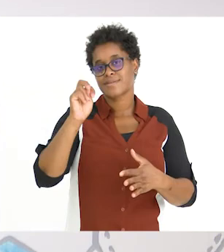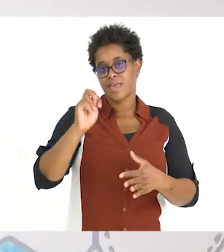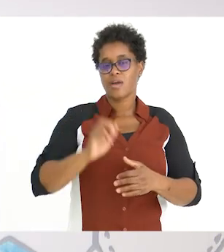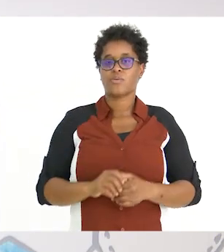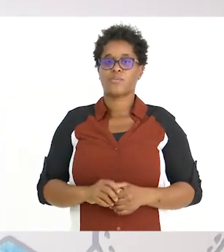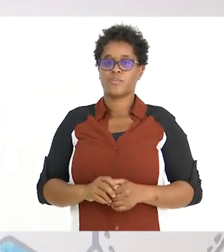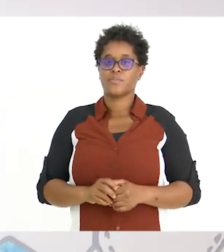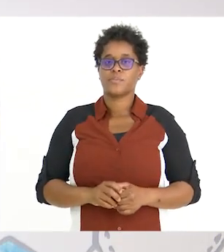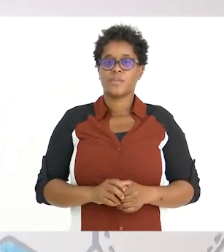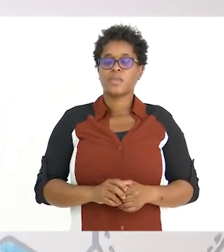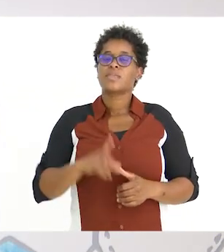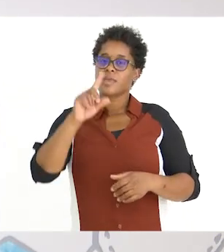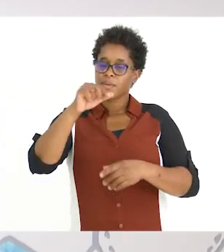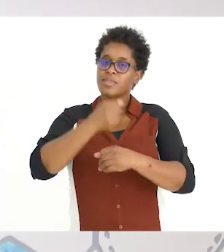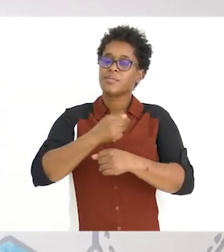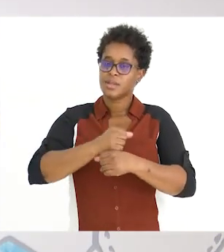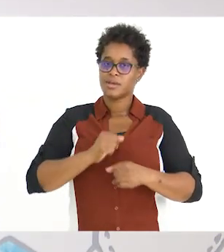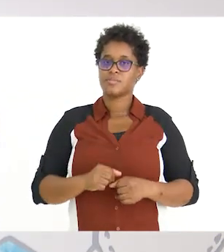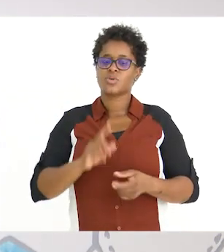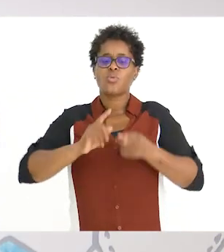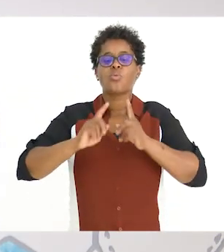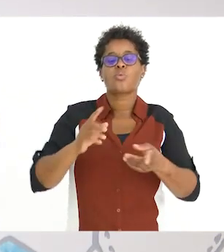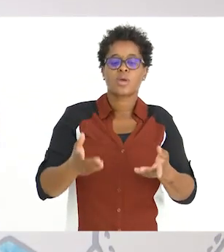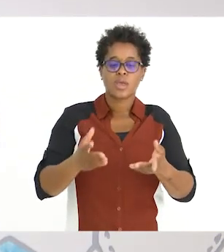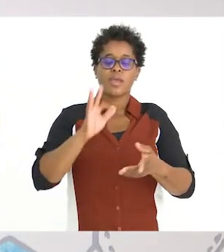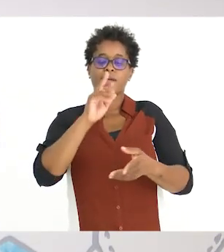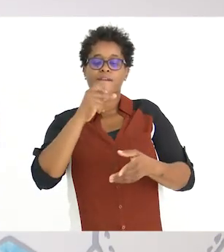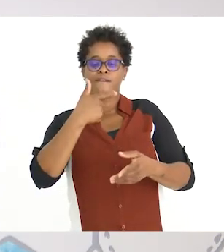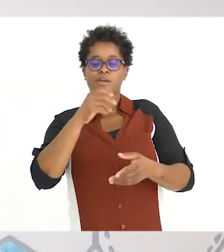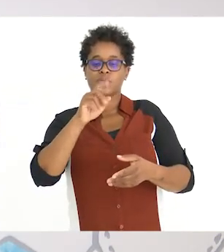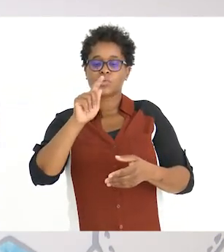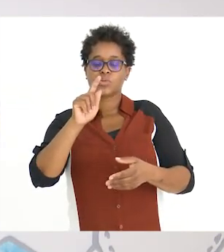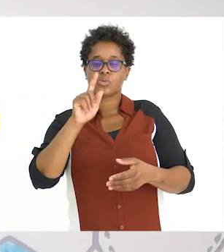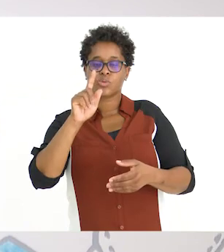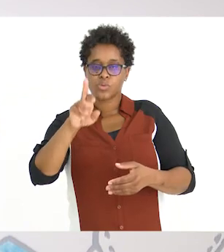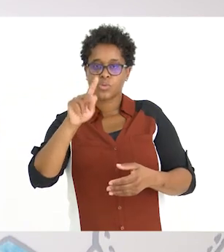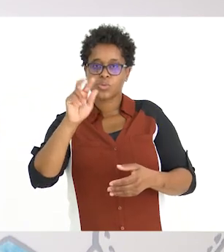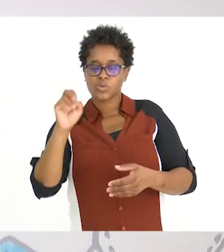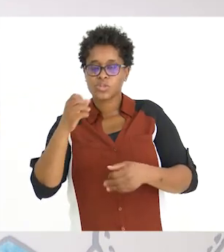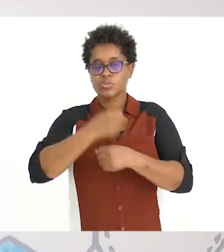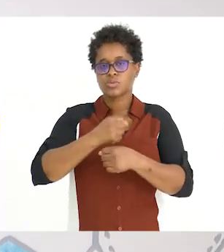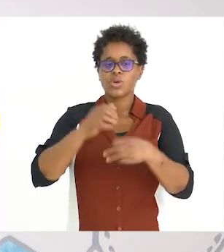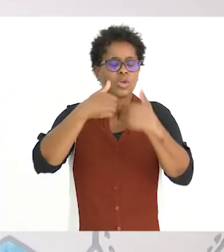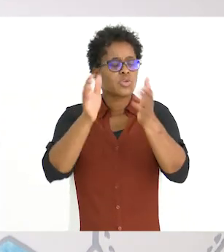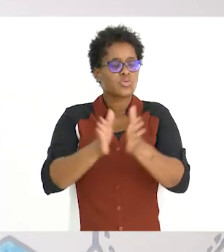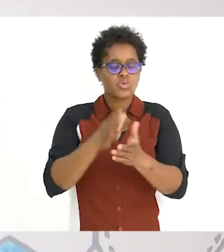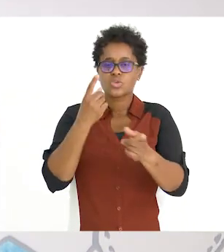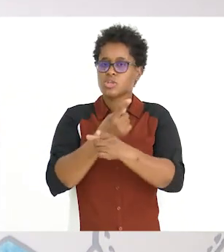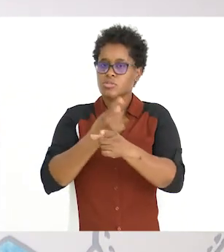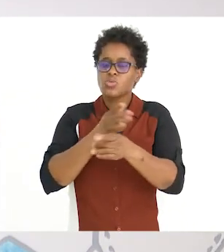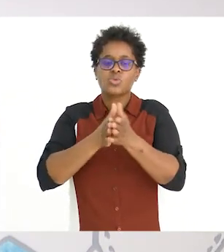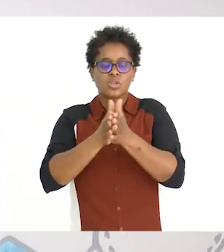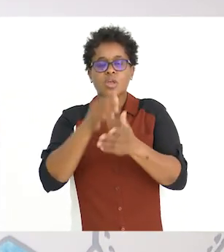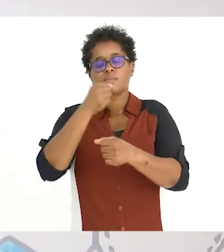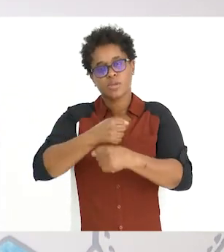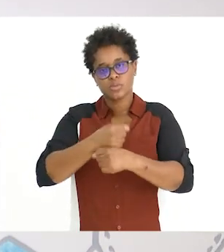terciário. Vimos o que significa fatores de produção, todos os elementos que se utilizam para